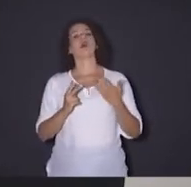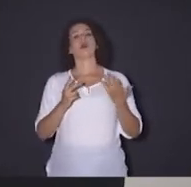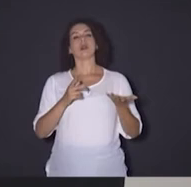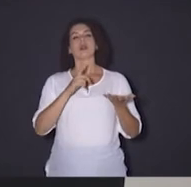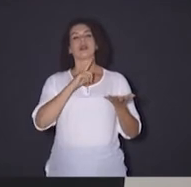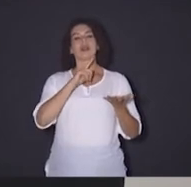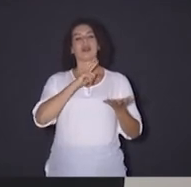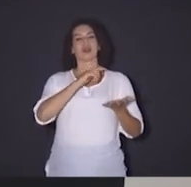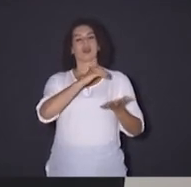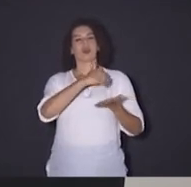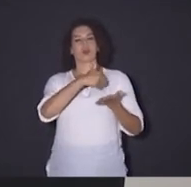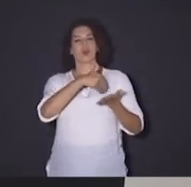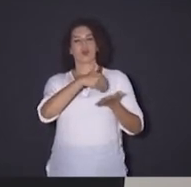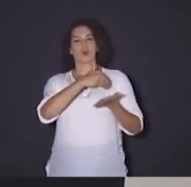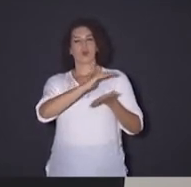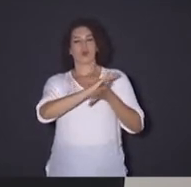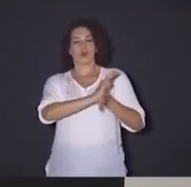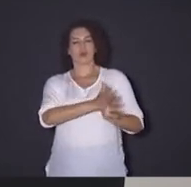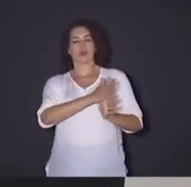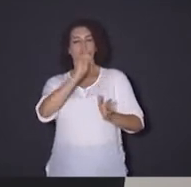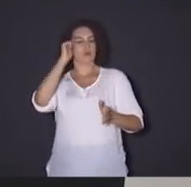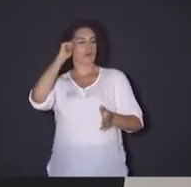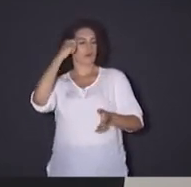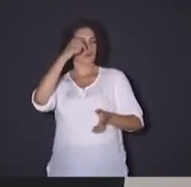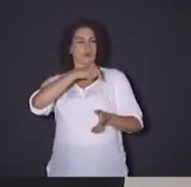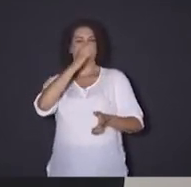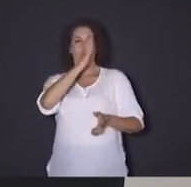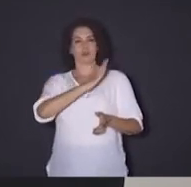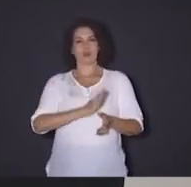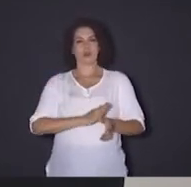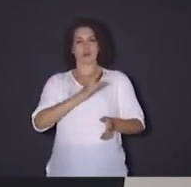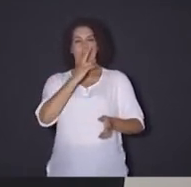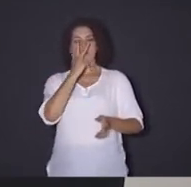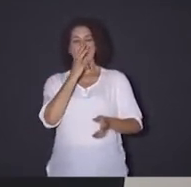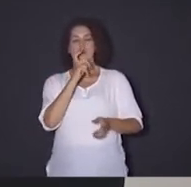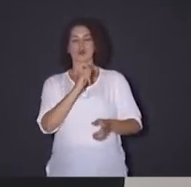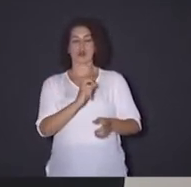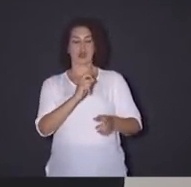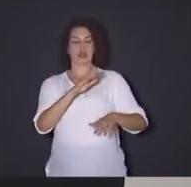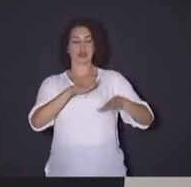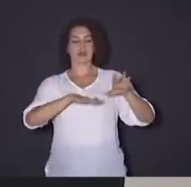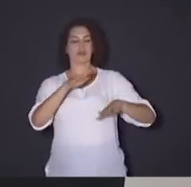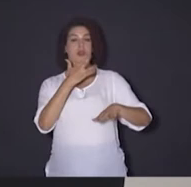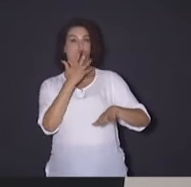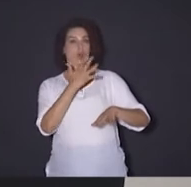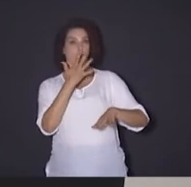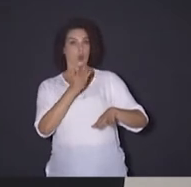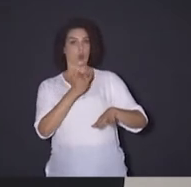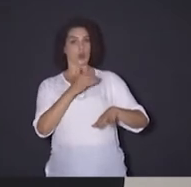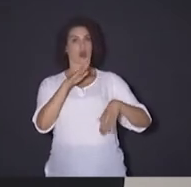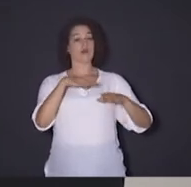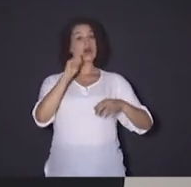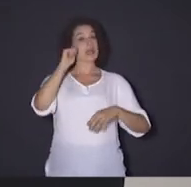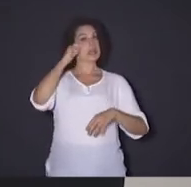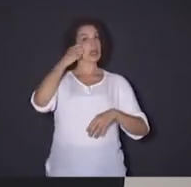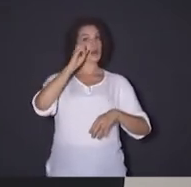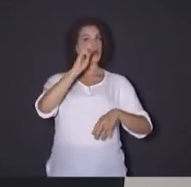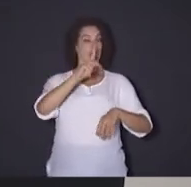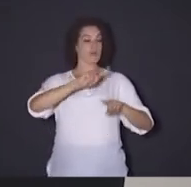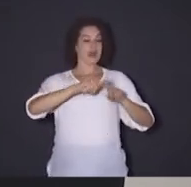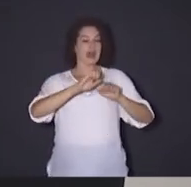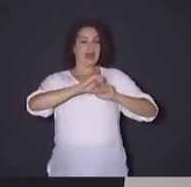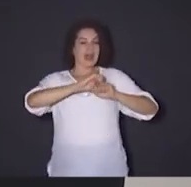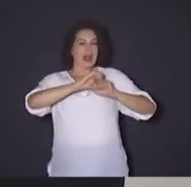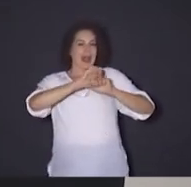racismo no brasil pigmeu e toccata quanto mais claro você é mesmo que você seja negro mais você